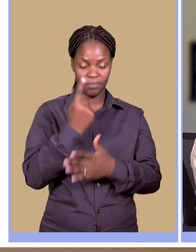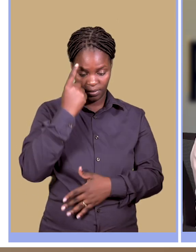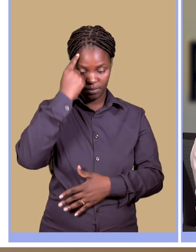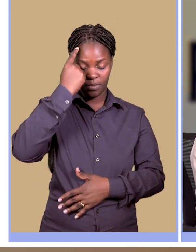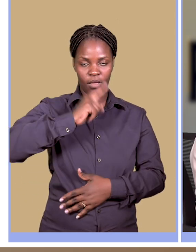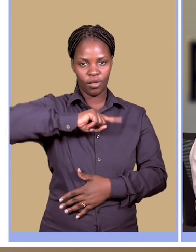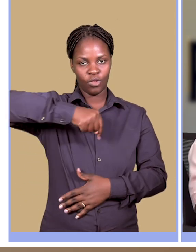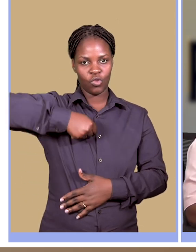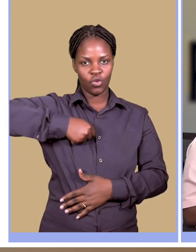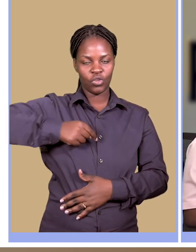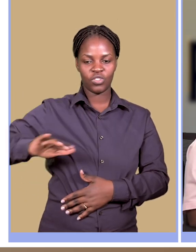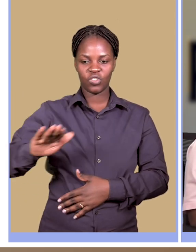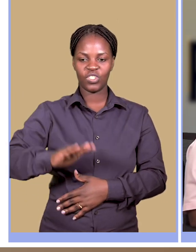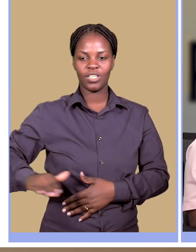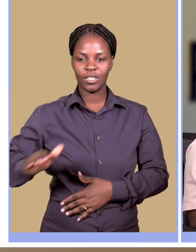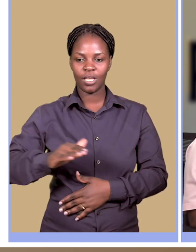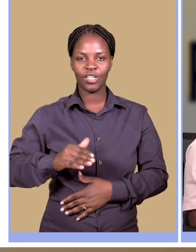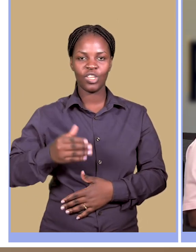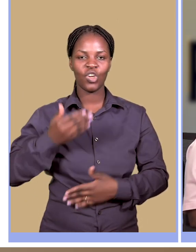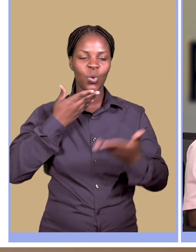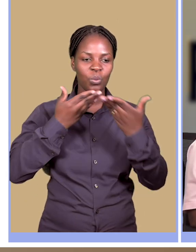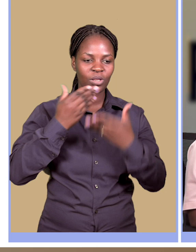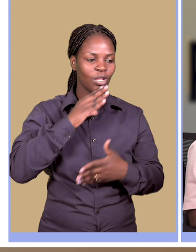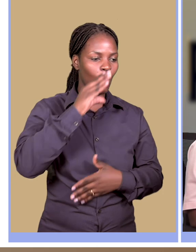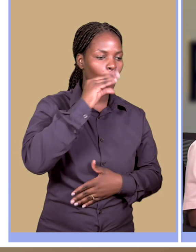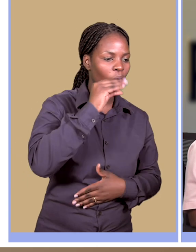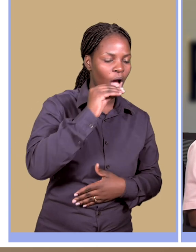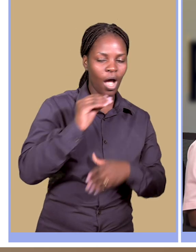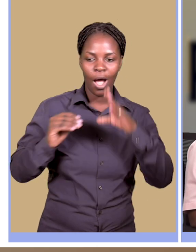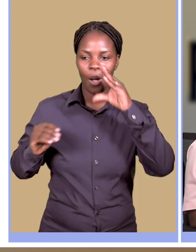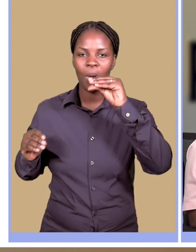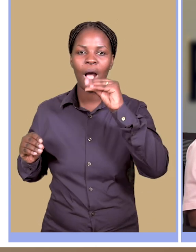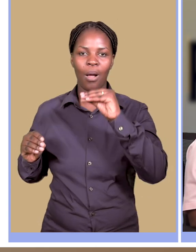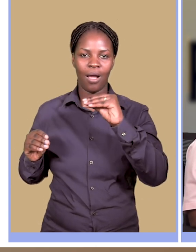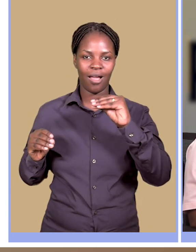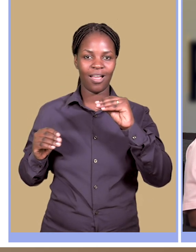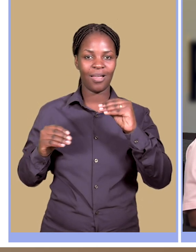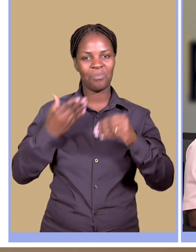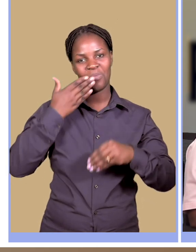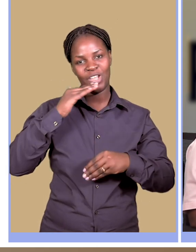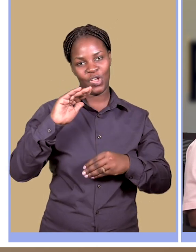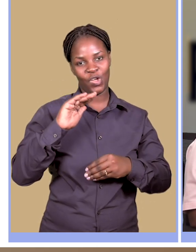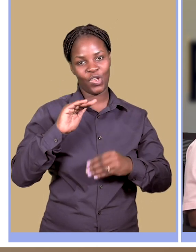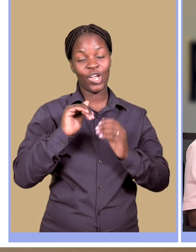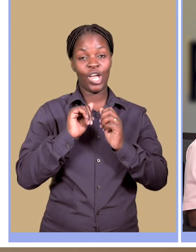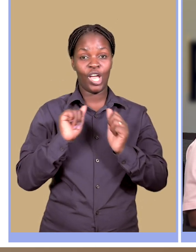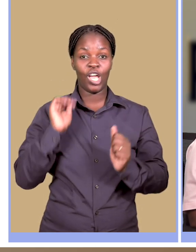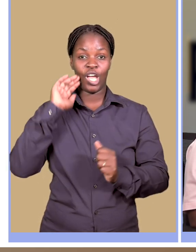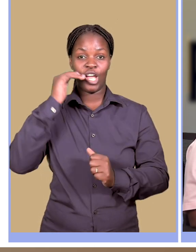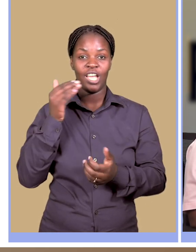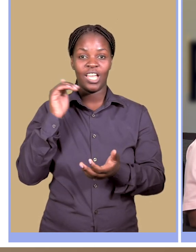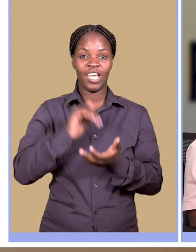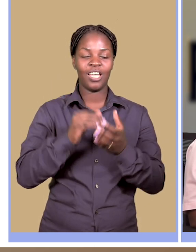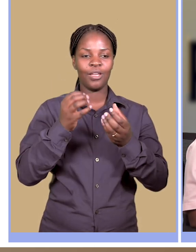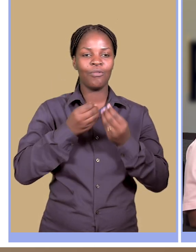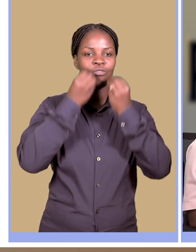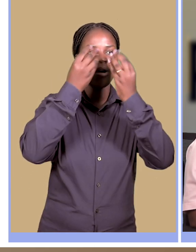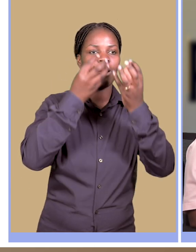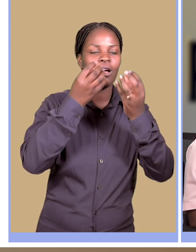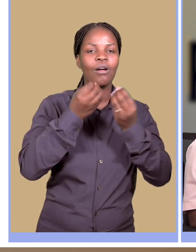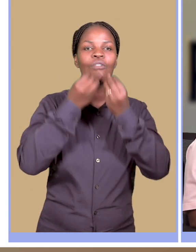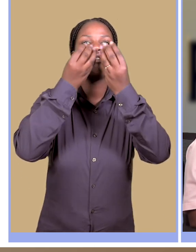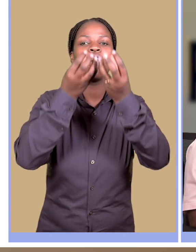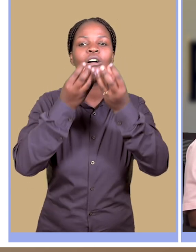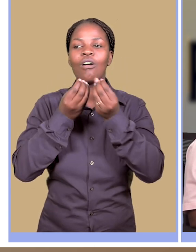que nós somos uma sociedade de comunicação de boca a boca, se assim posso dizer. Então, a informação chega a uma pessoa e desta pessoa